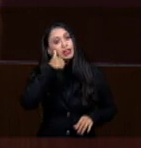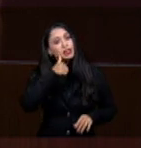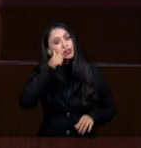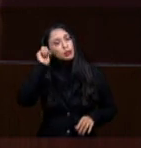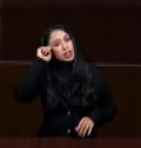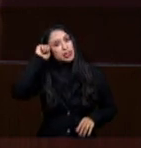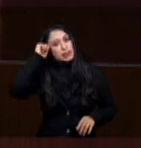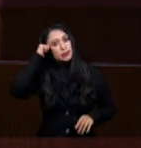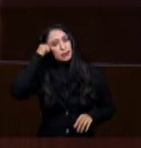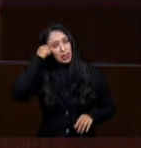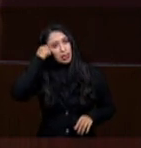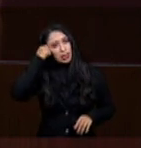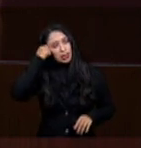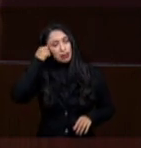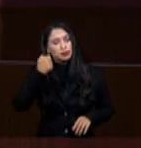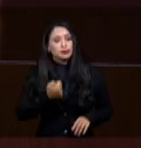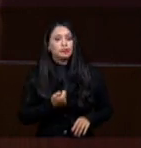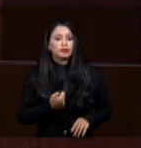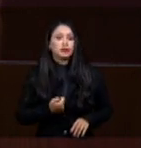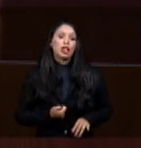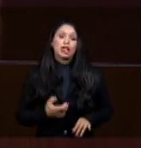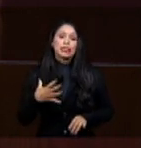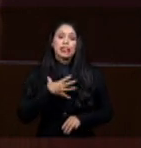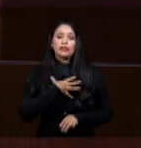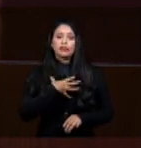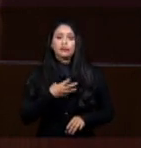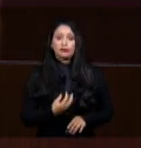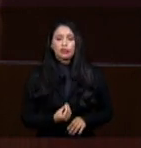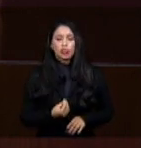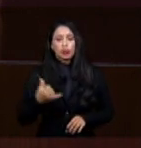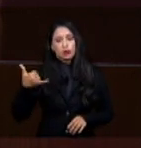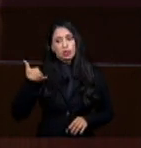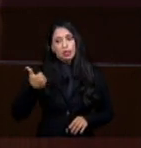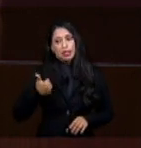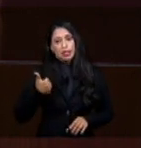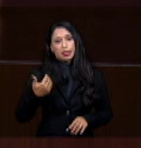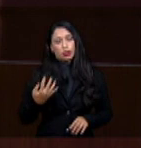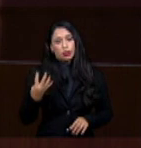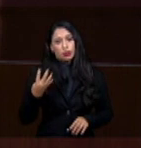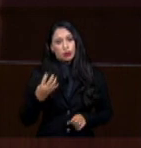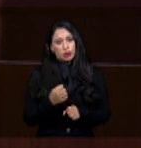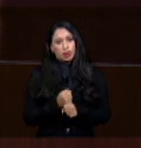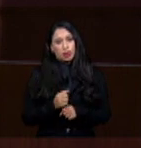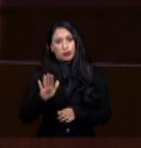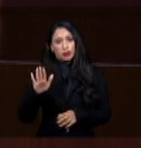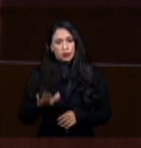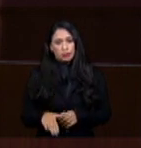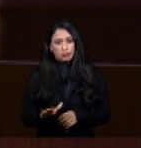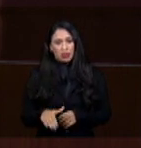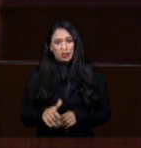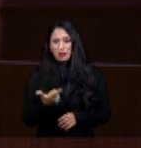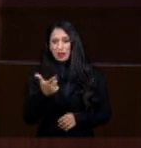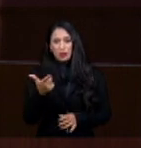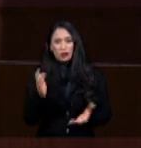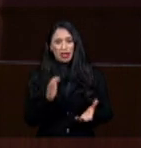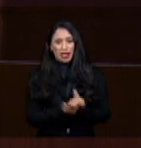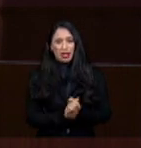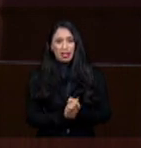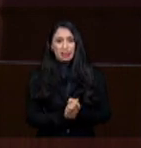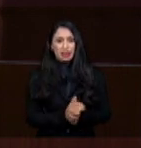pretas ou pardas com filhos menores de 14 anos e sem cônjuge a proporção de